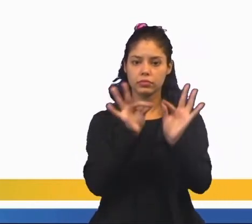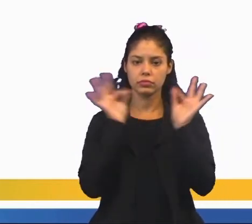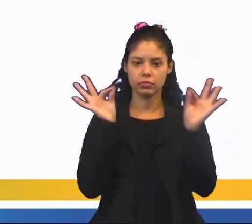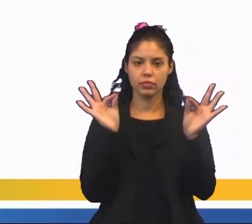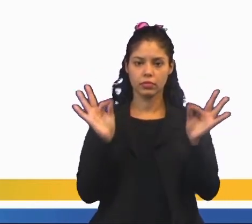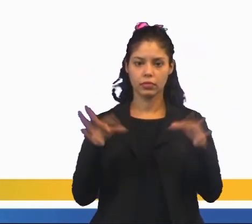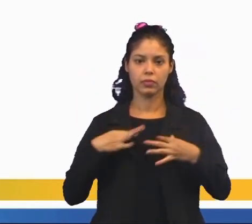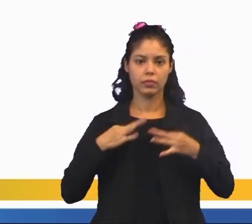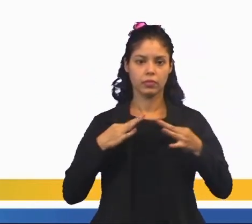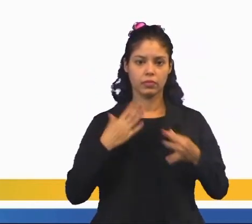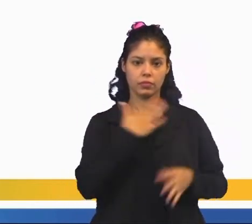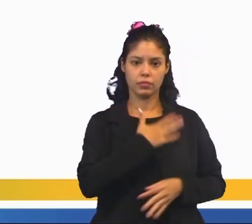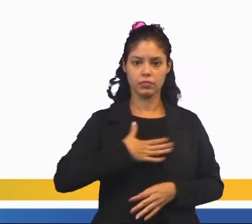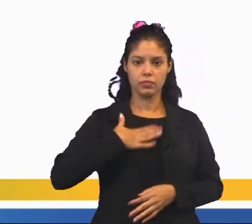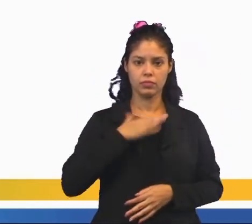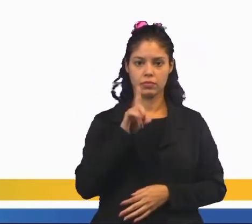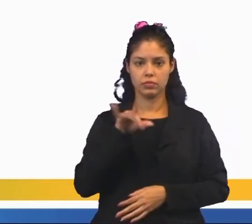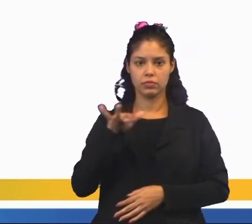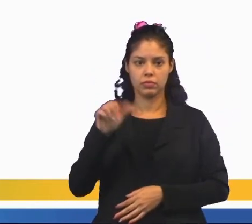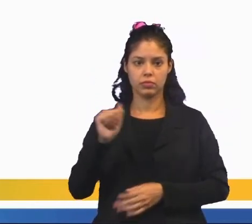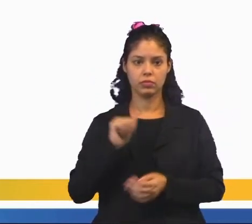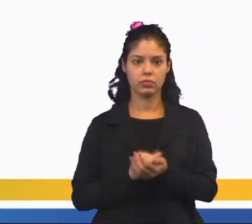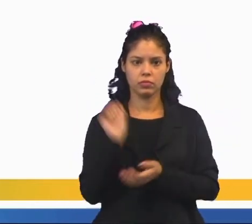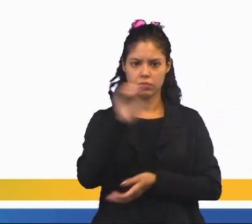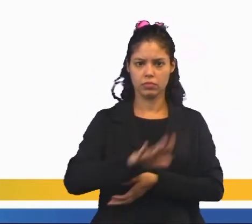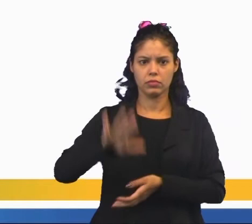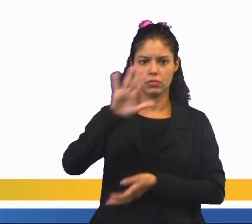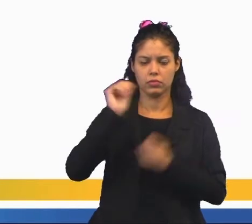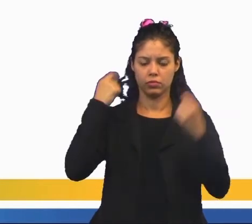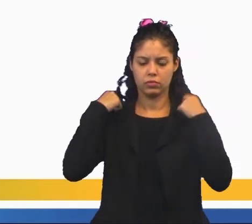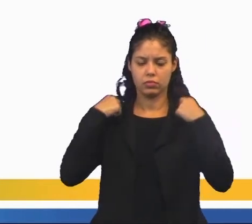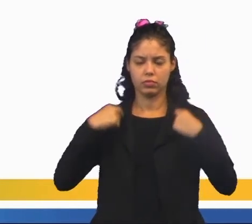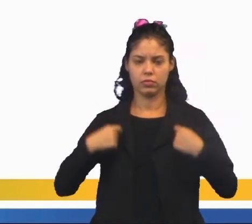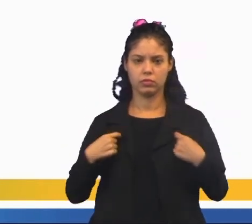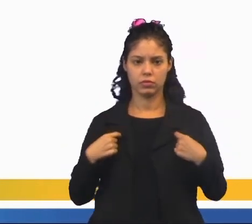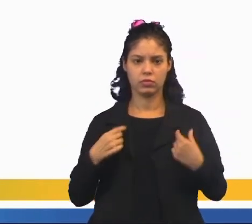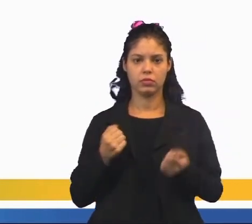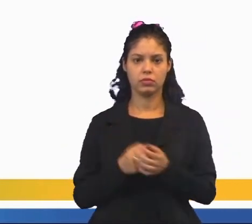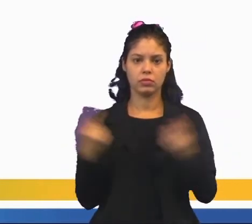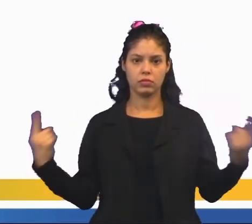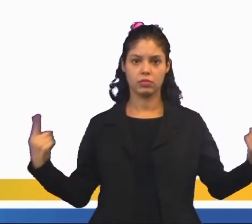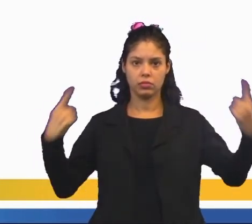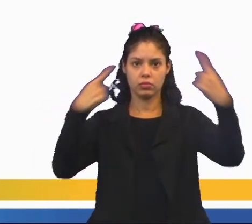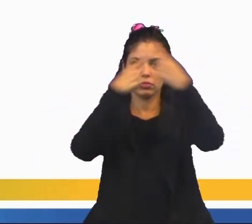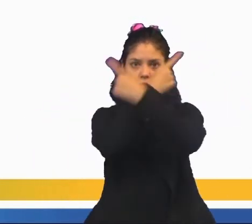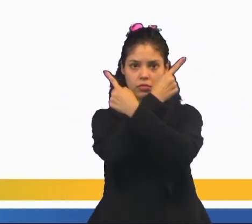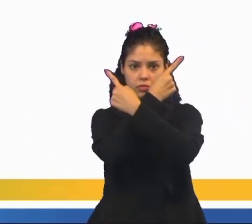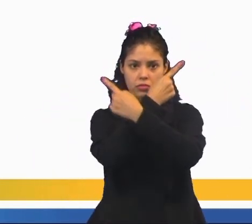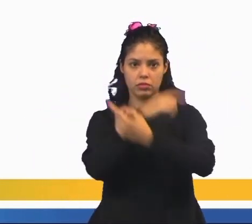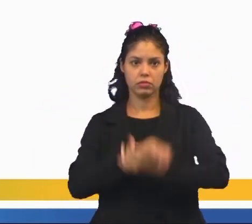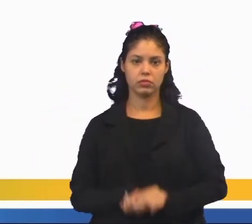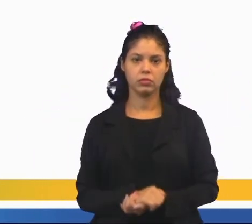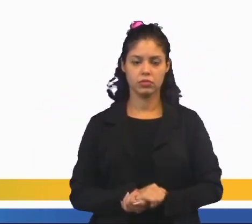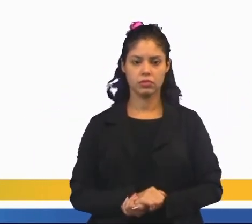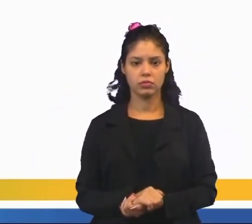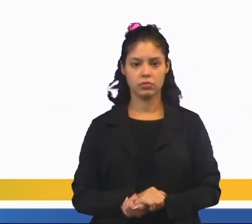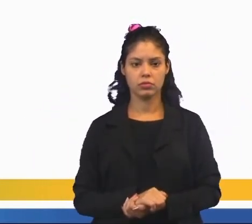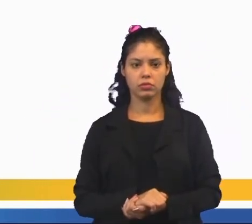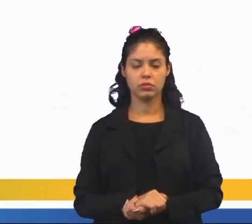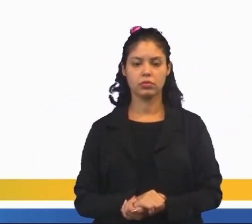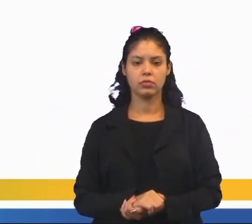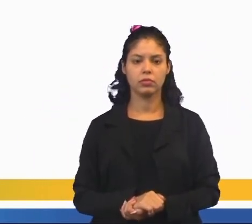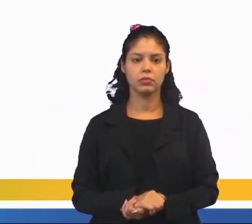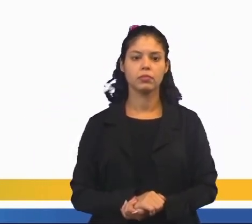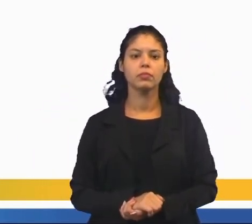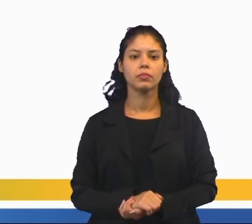peça de vestuário com peitinho e alça que geralmente se cruzam nas